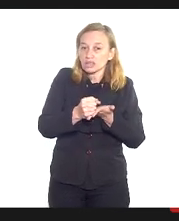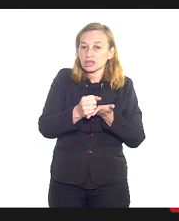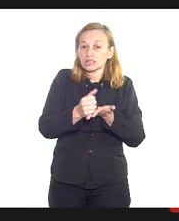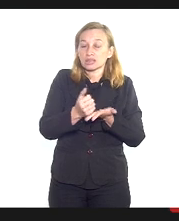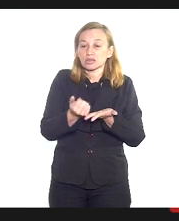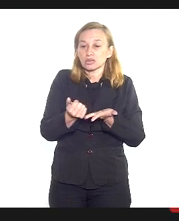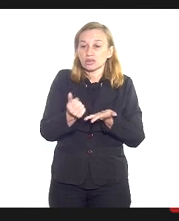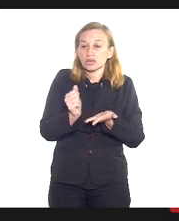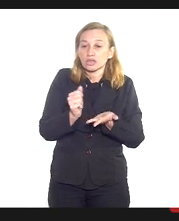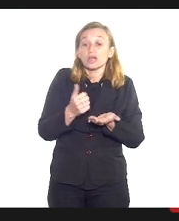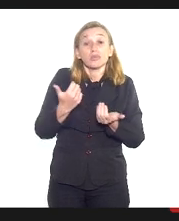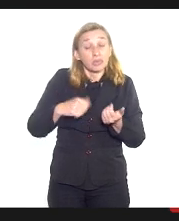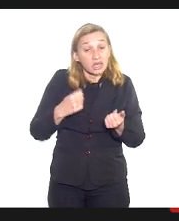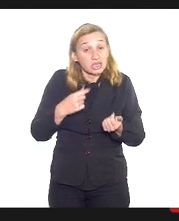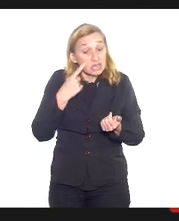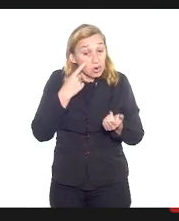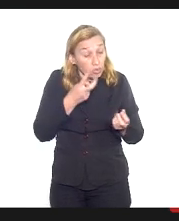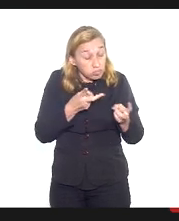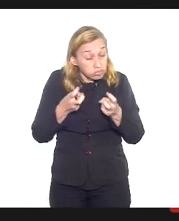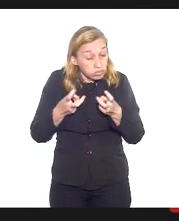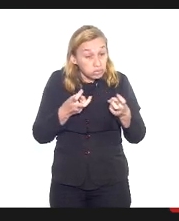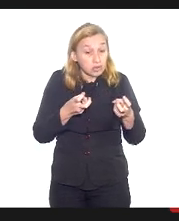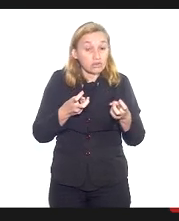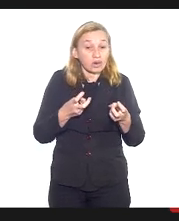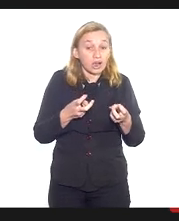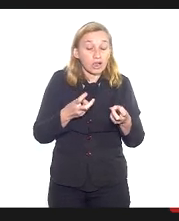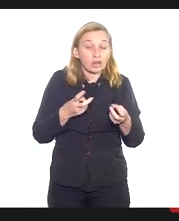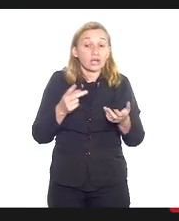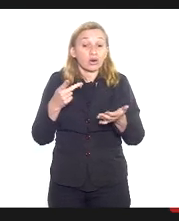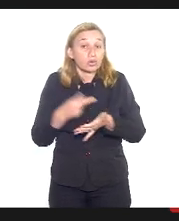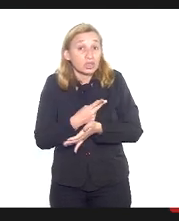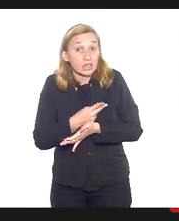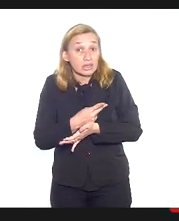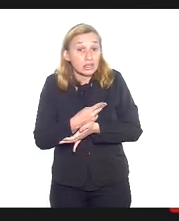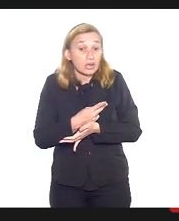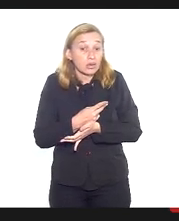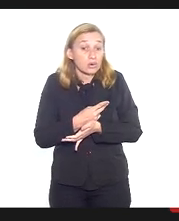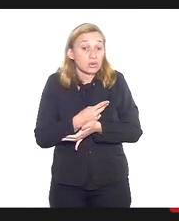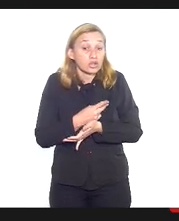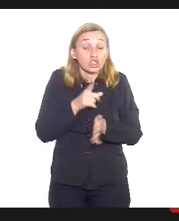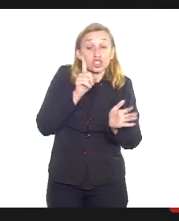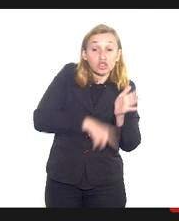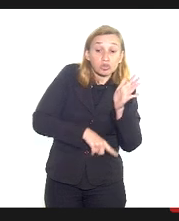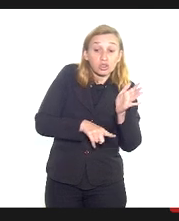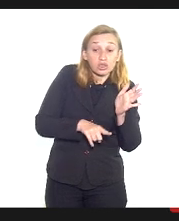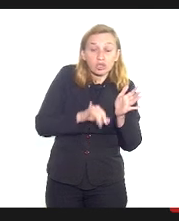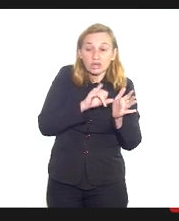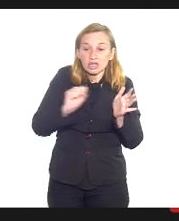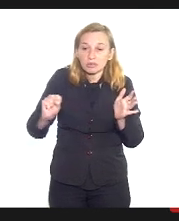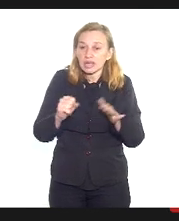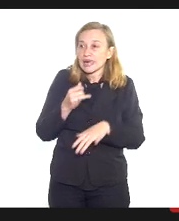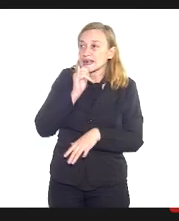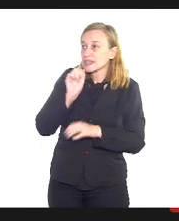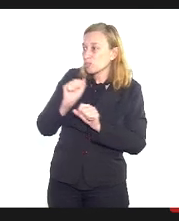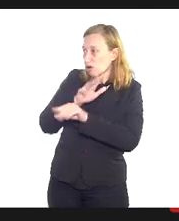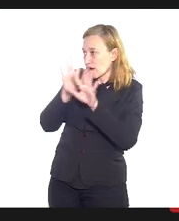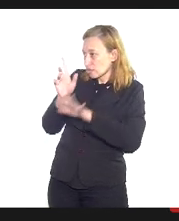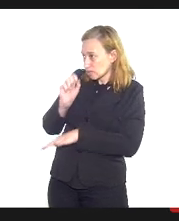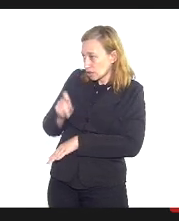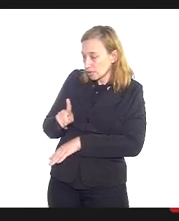auditorias, a gente identifica situações que houve, vamos dizer assim, diminuição do ICMS. Eu vou dar um exemplo aqui muito claro,